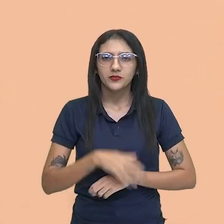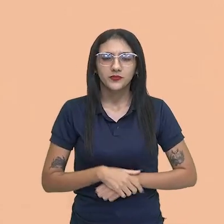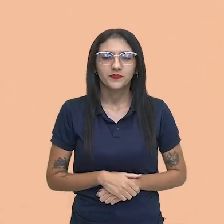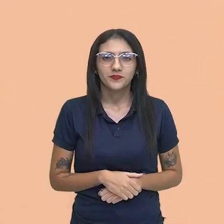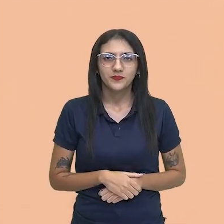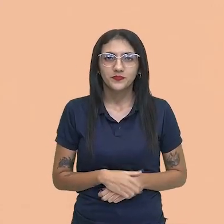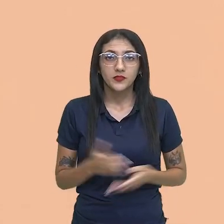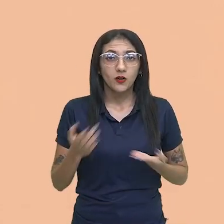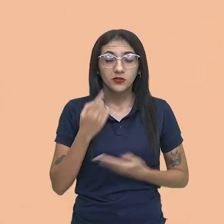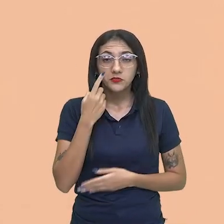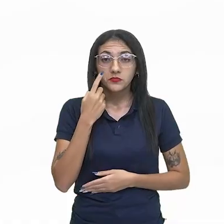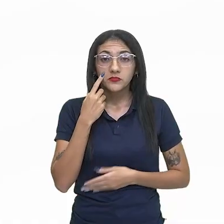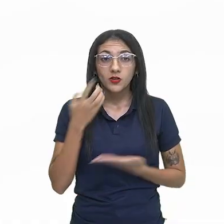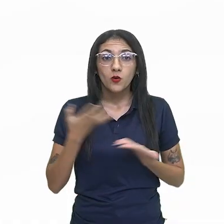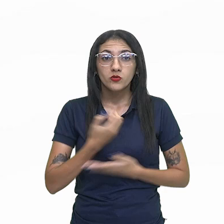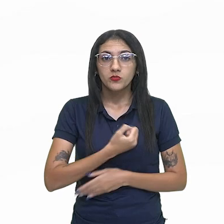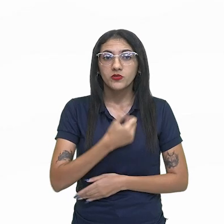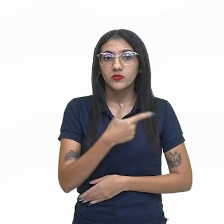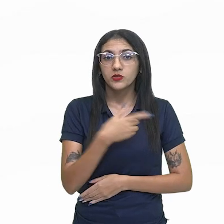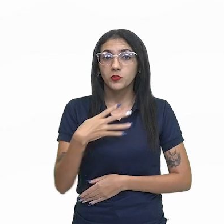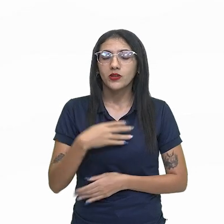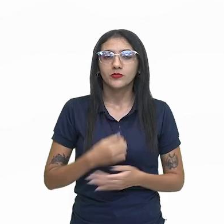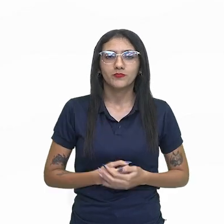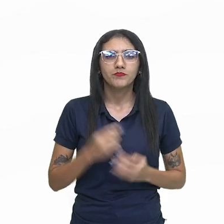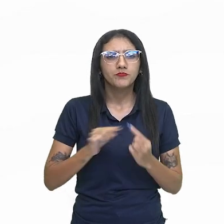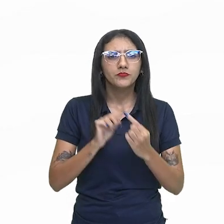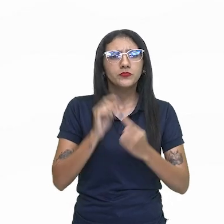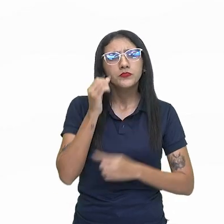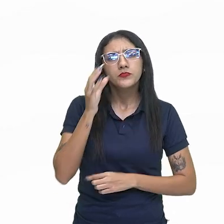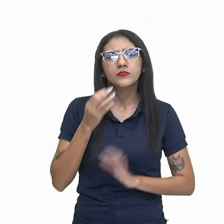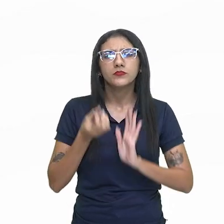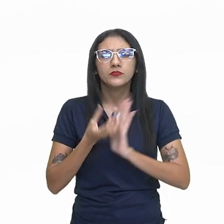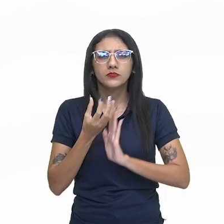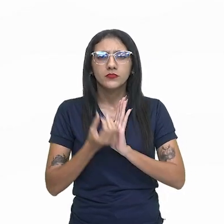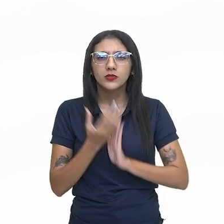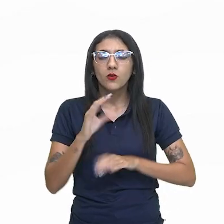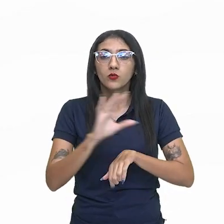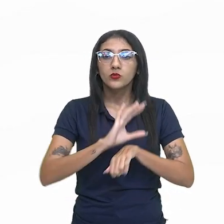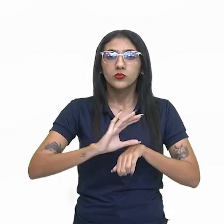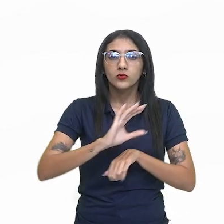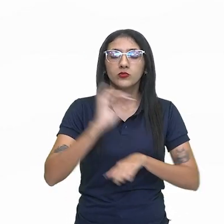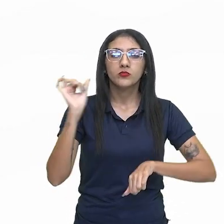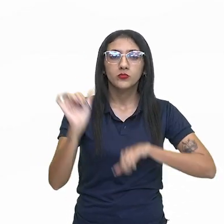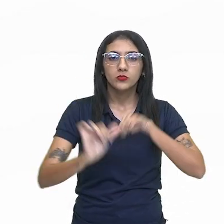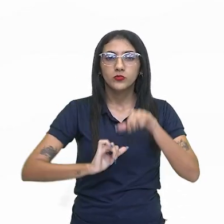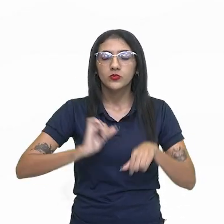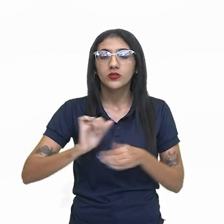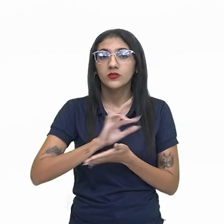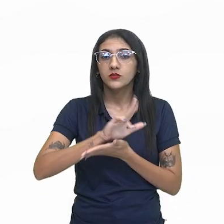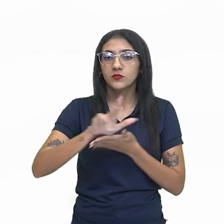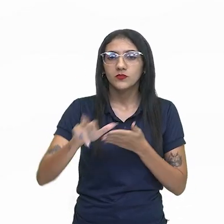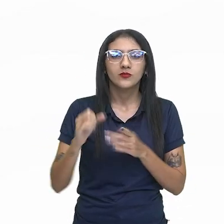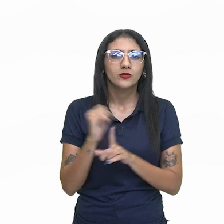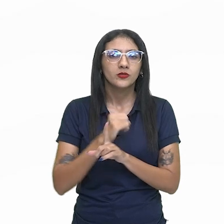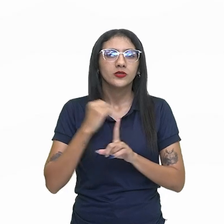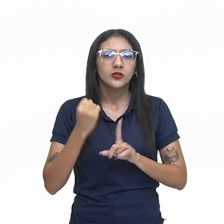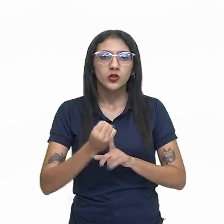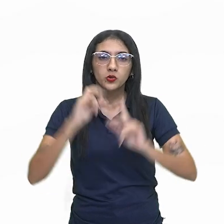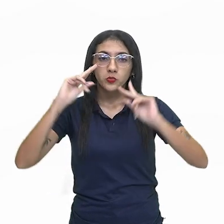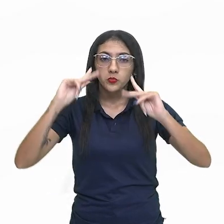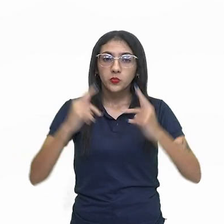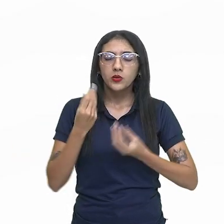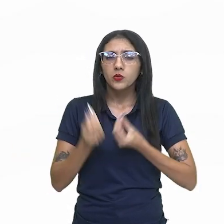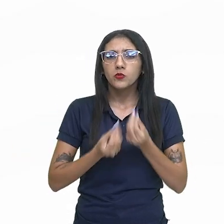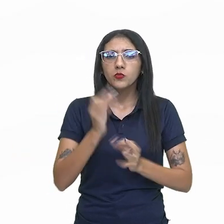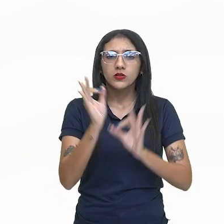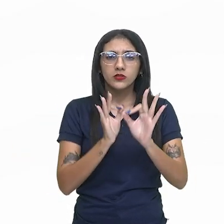dar uma olhada então no tema da aula 24, objeto de conhecimento, processos de formação, constituição e transformação de diferentes sociedades humanas e